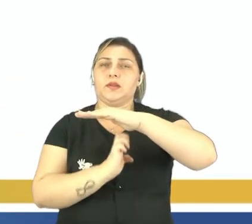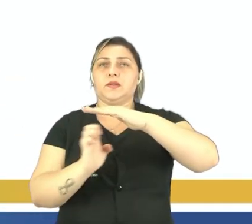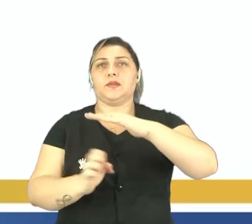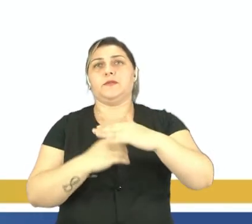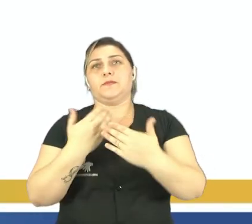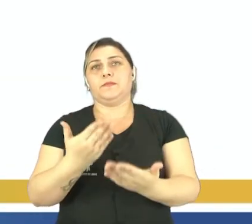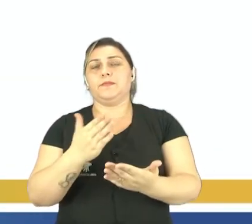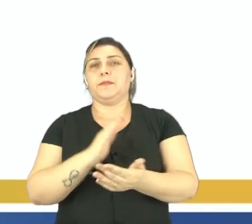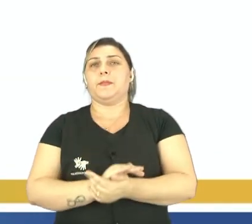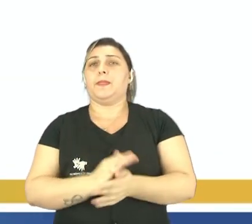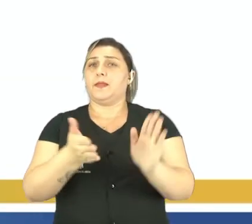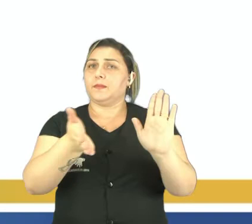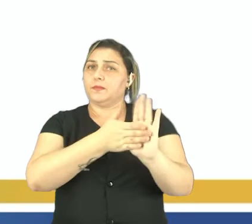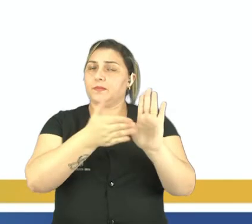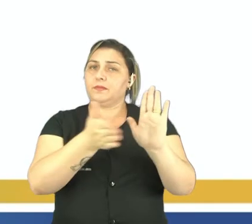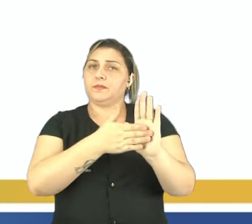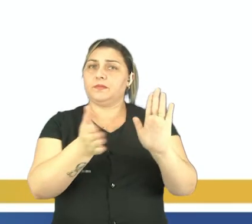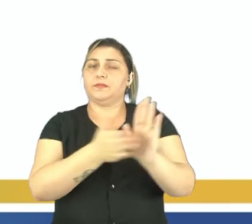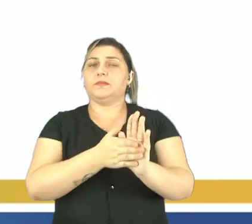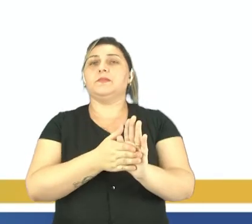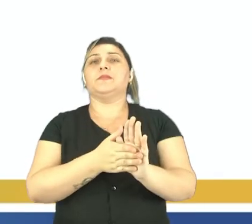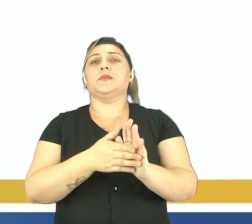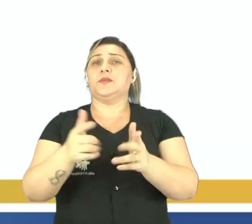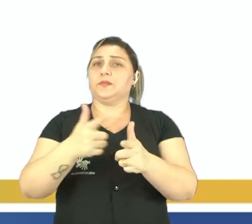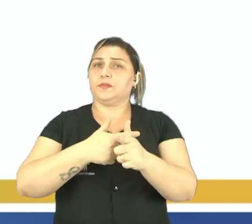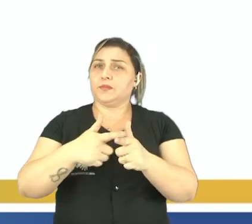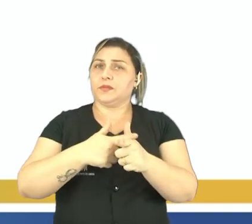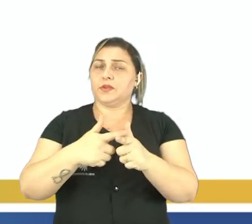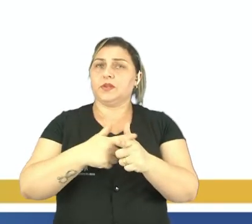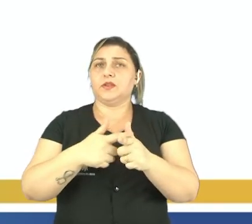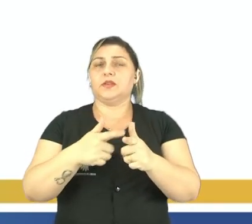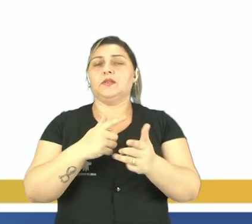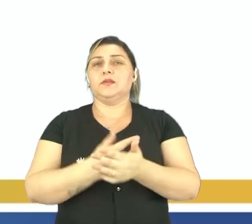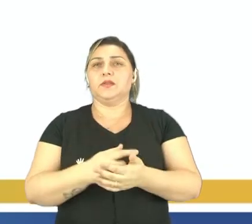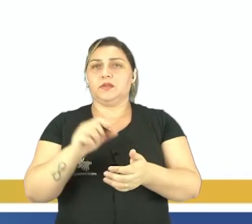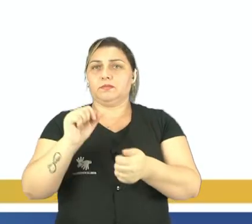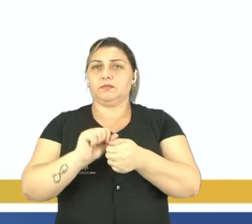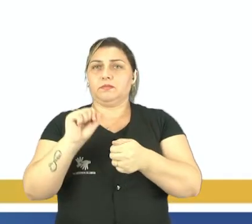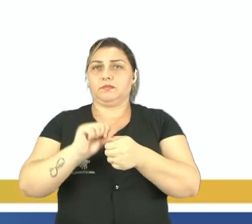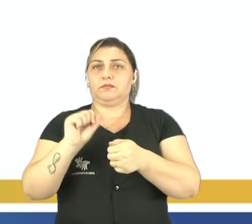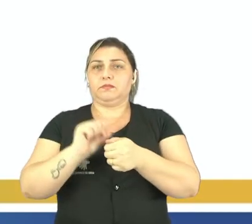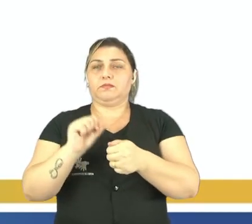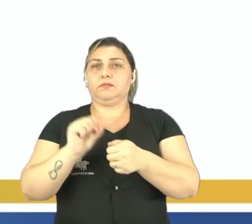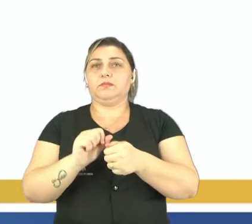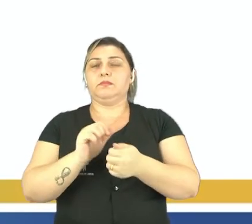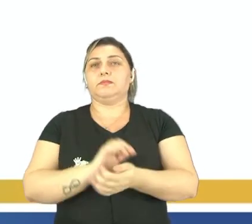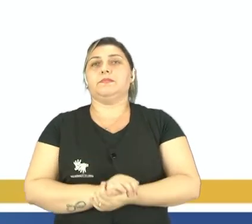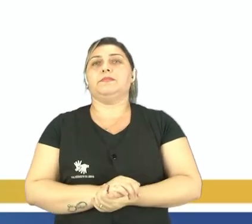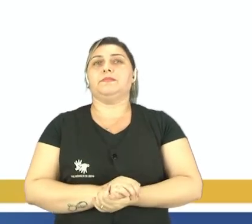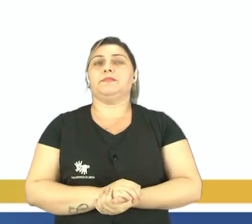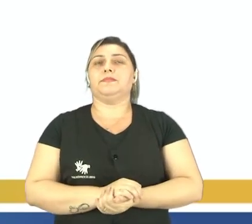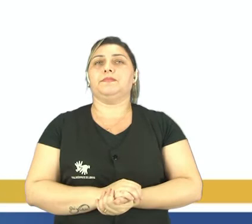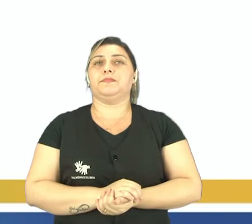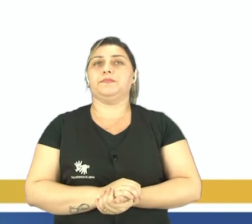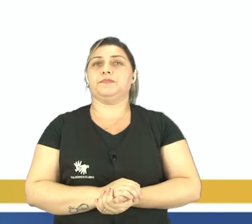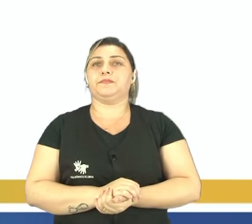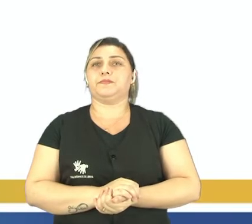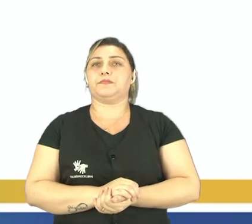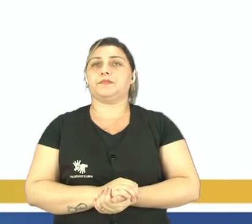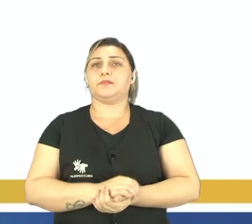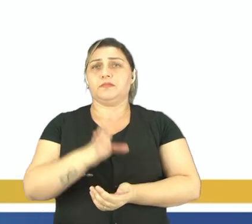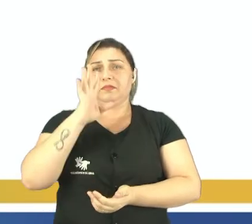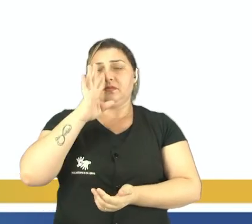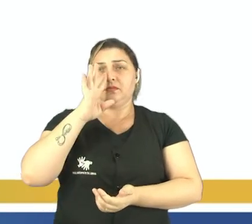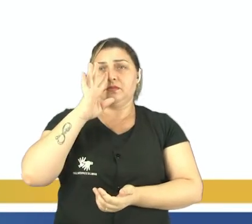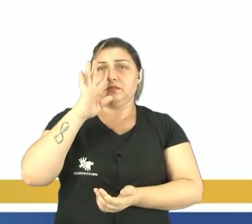ele propõe uma resolução para o problema, ao mesmo tempo que ele faz uma leve ameaça,